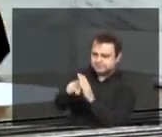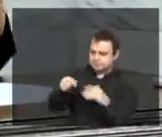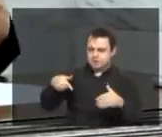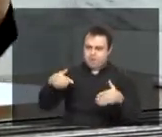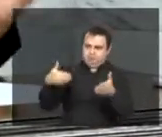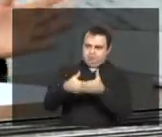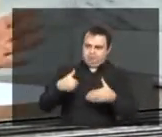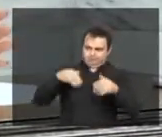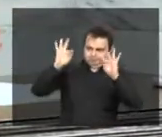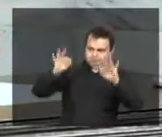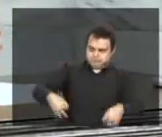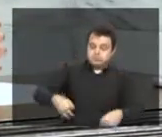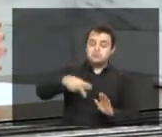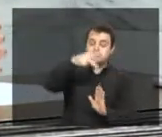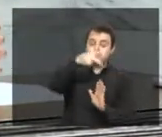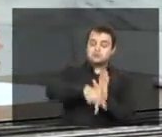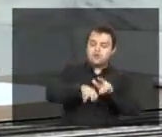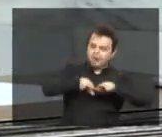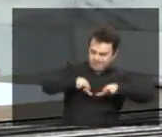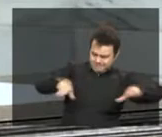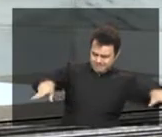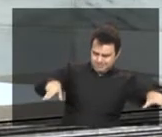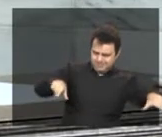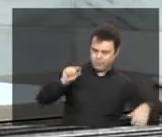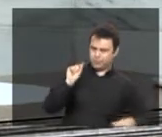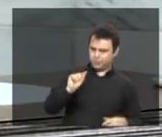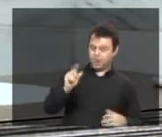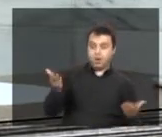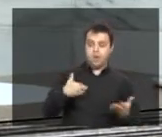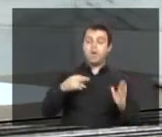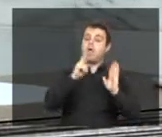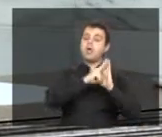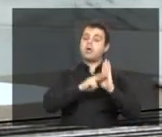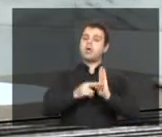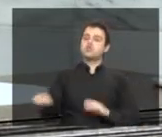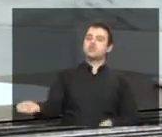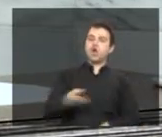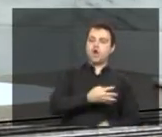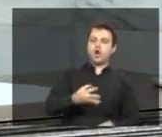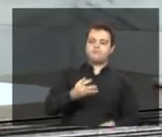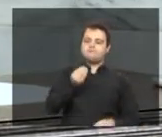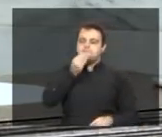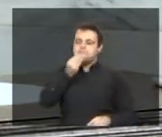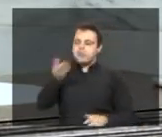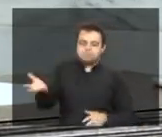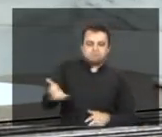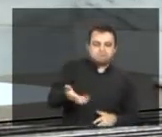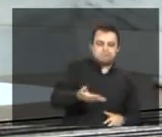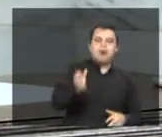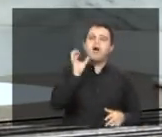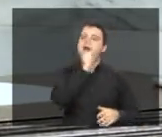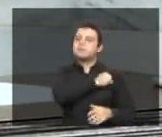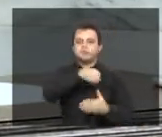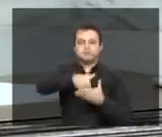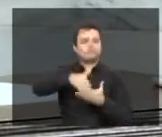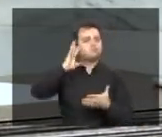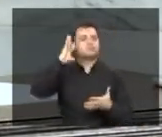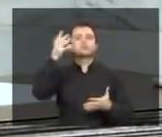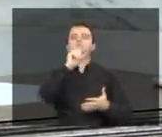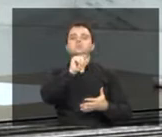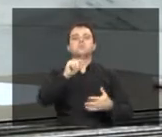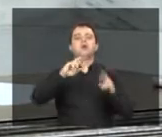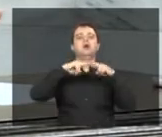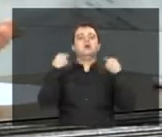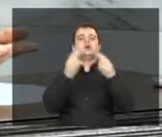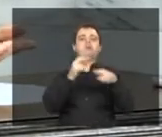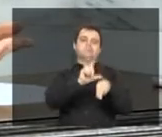todos os projetos que estão em tramitação aqui na Câmara, existe agora uma nova regra para poder agilizar a votação desses projetos, que é a